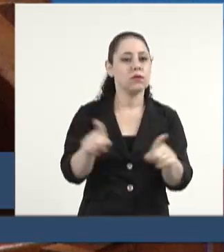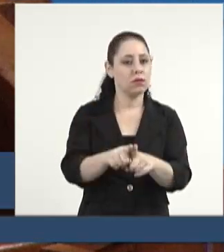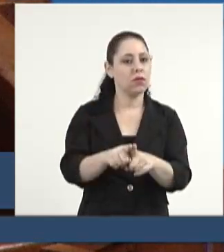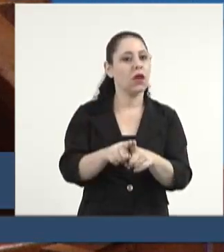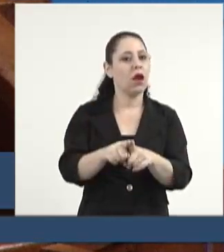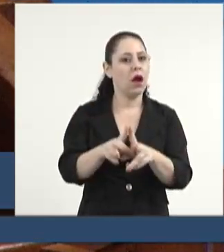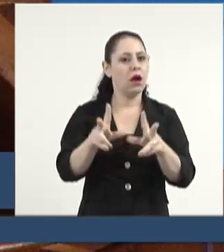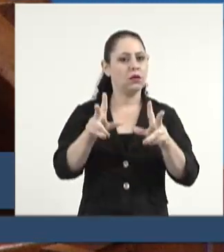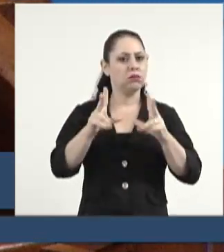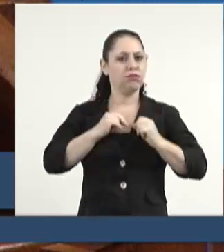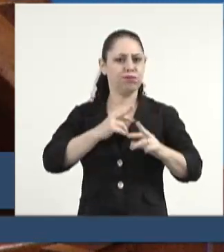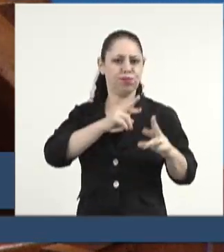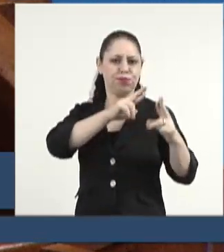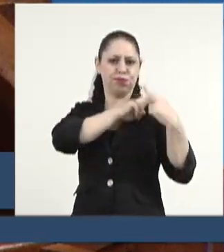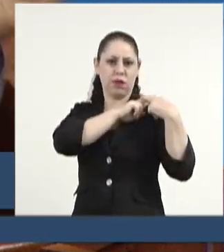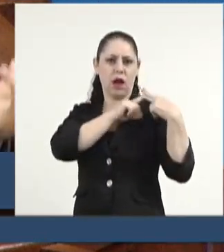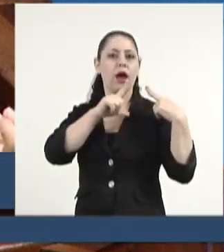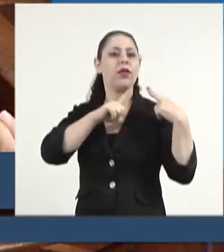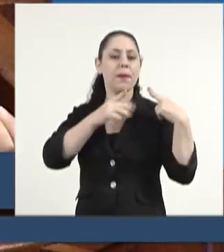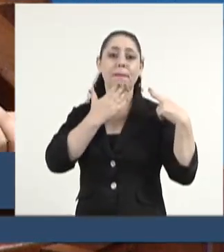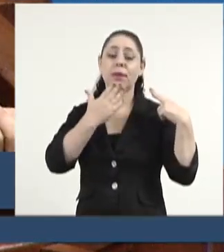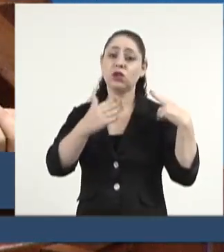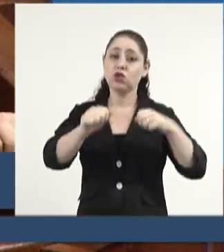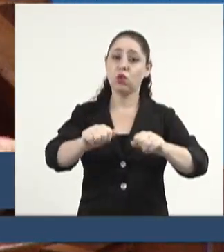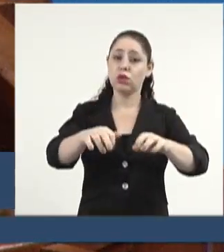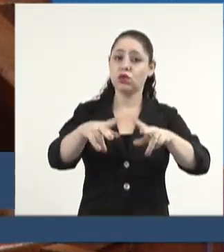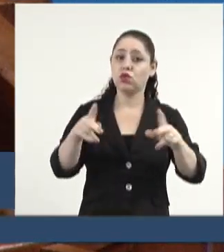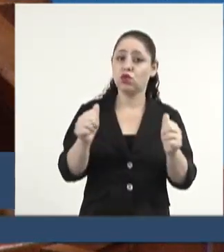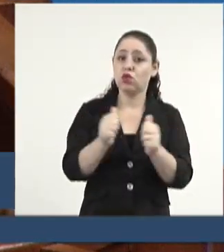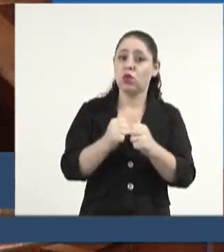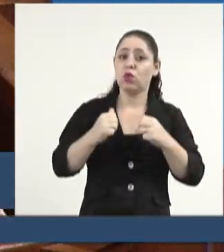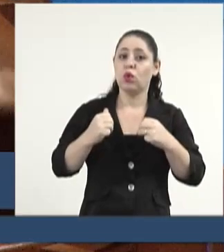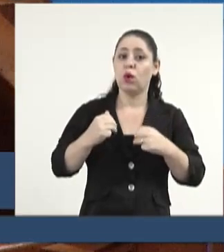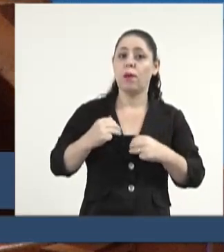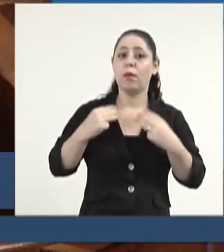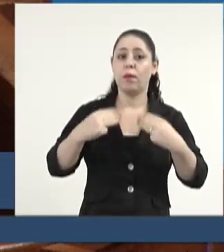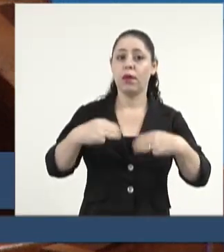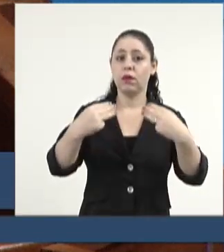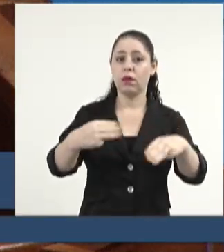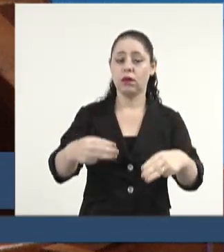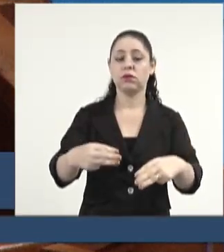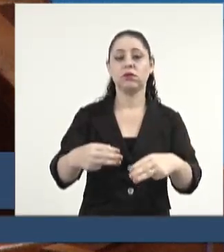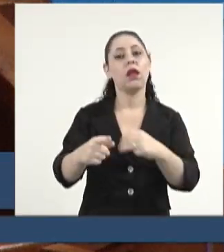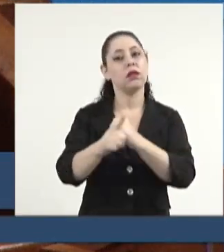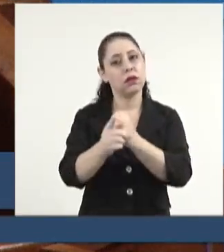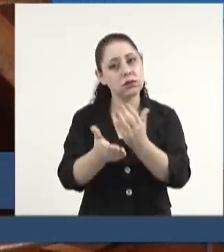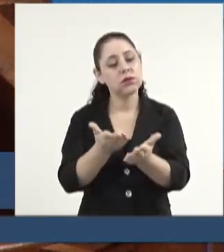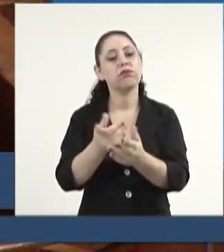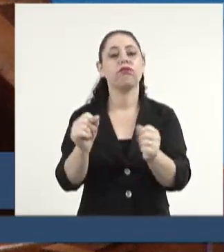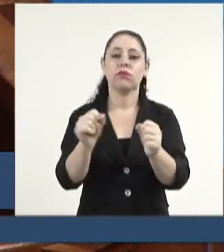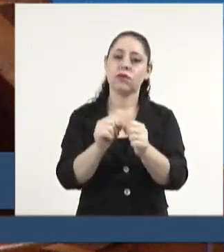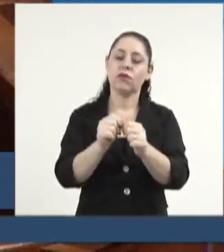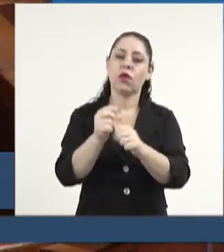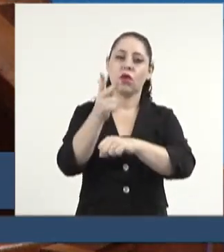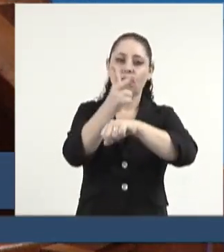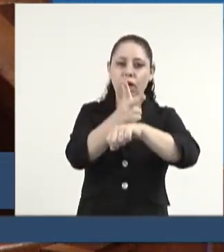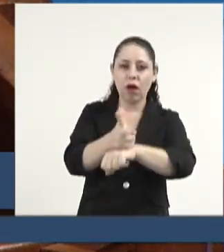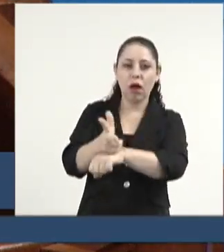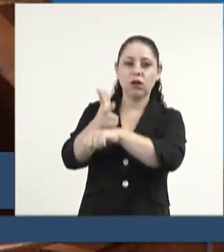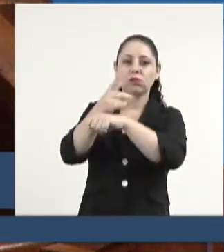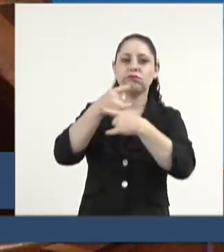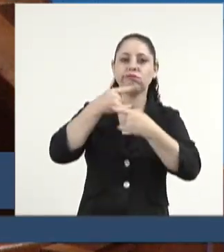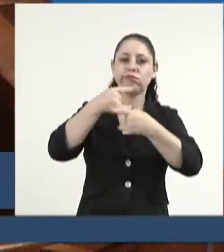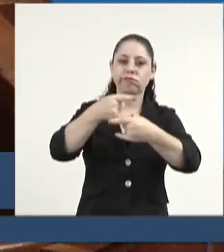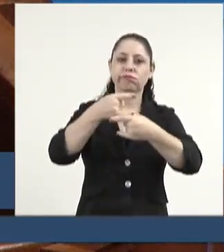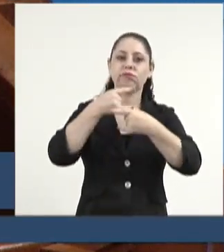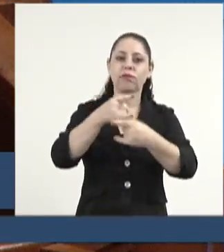si essa responsabilidade, pediu audiência com o ministro atendeu, né, por videoconferência,